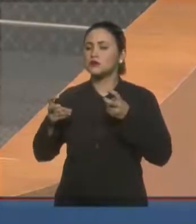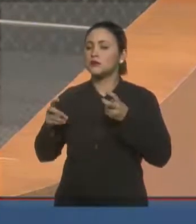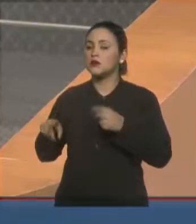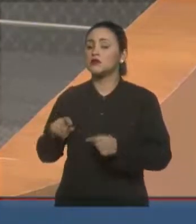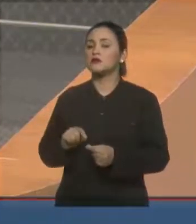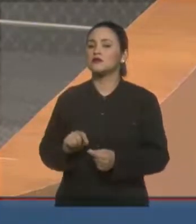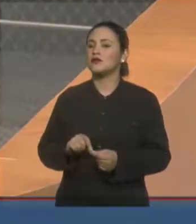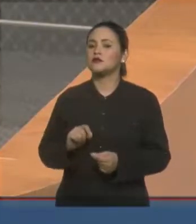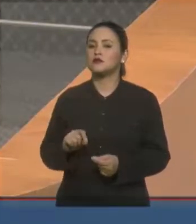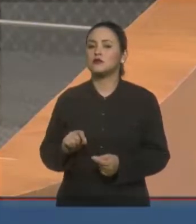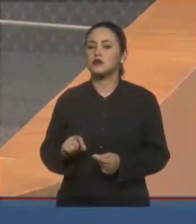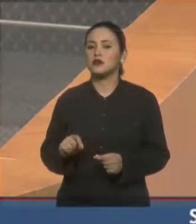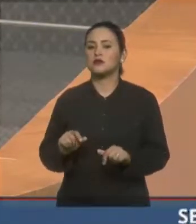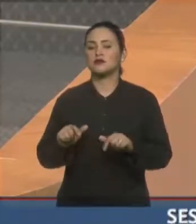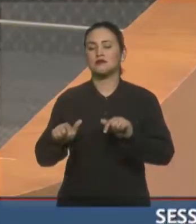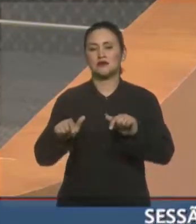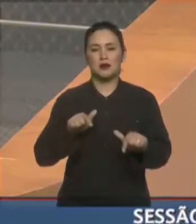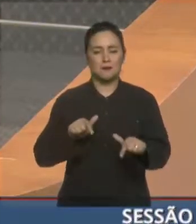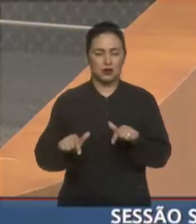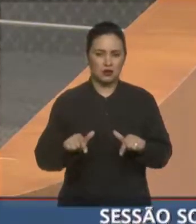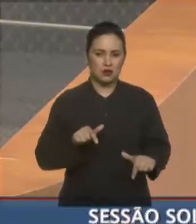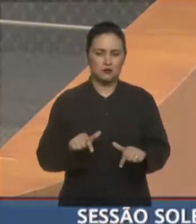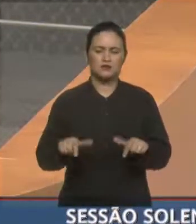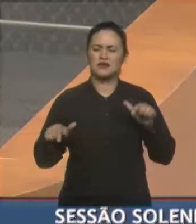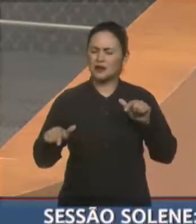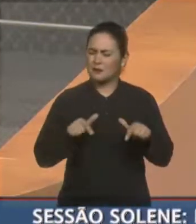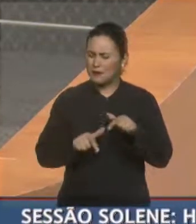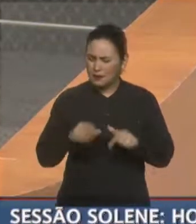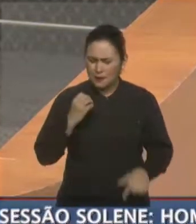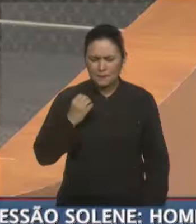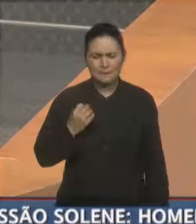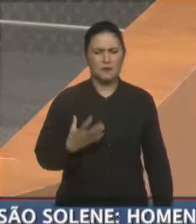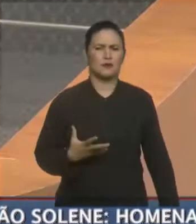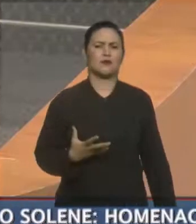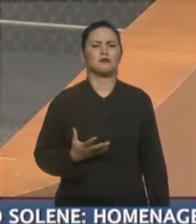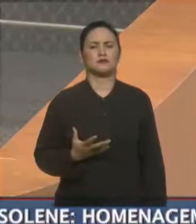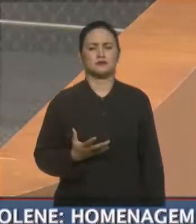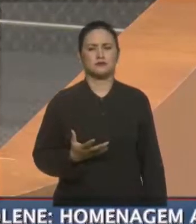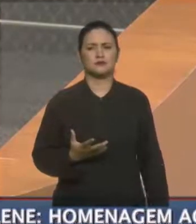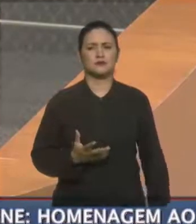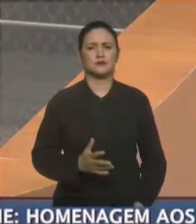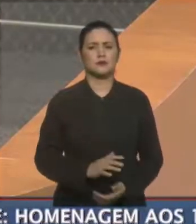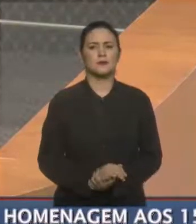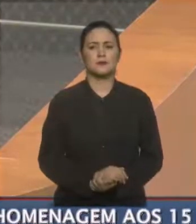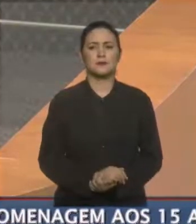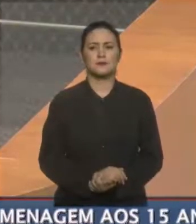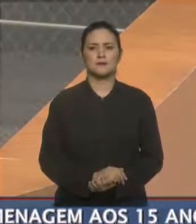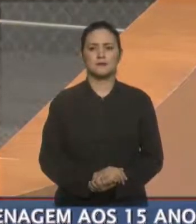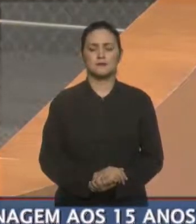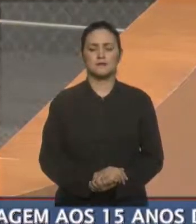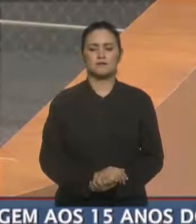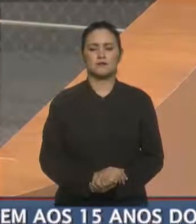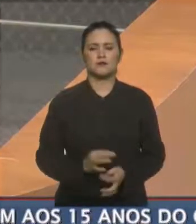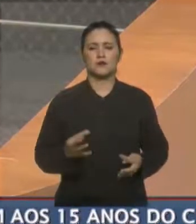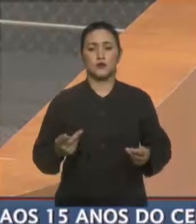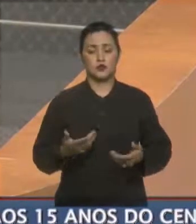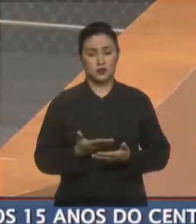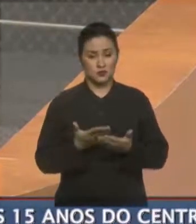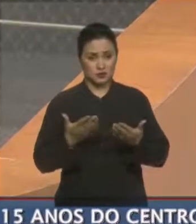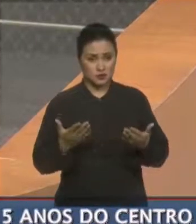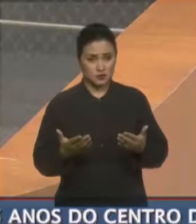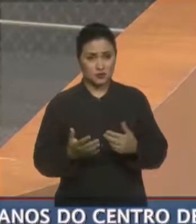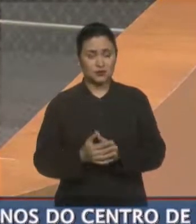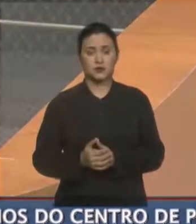a uma revitimização durante todo o processo. Então, a todos os senhores, apesar de o nosso quadro ser